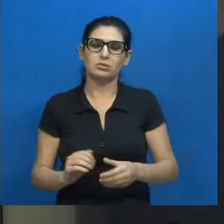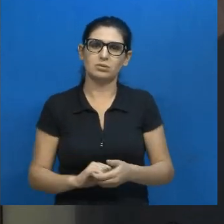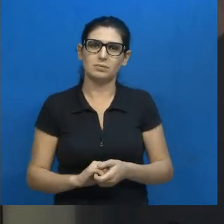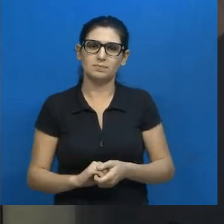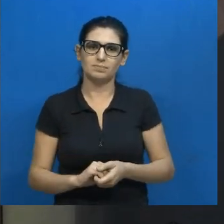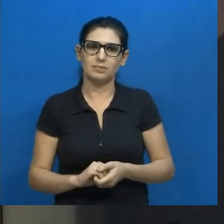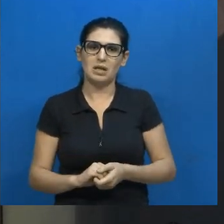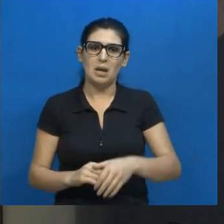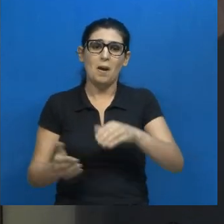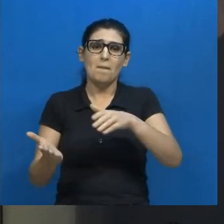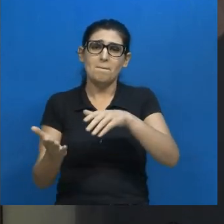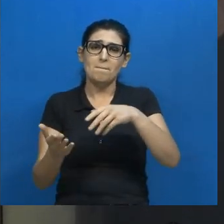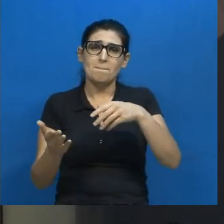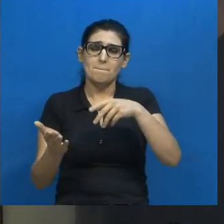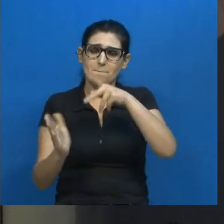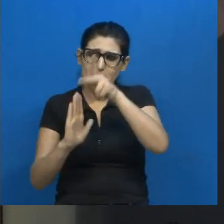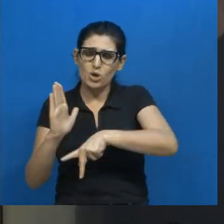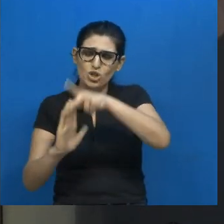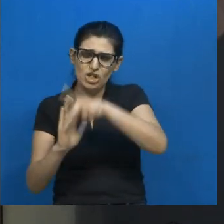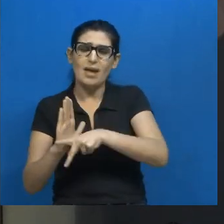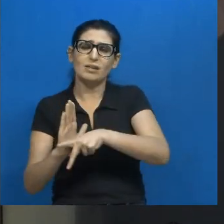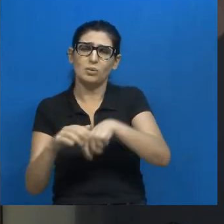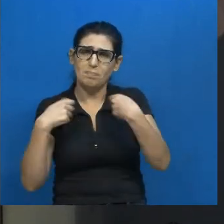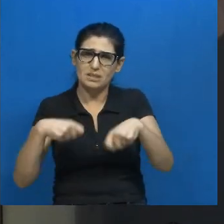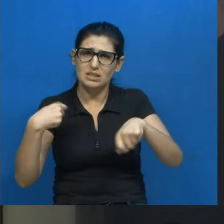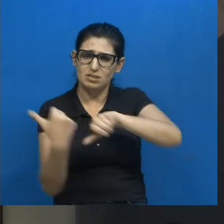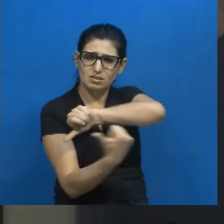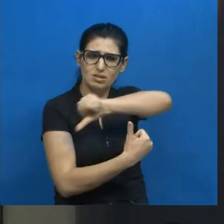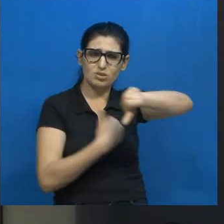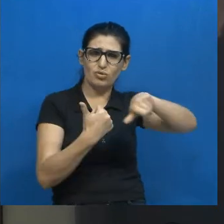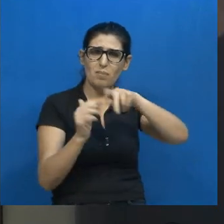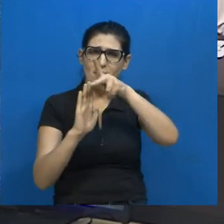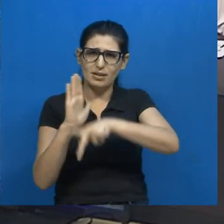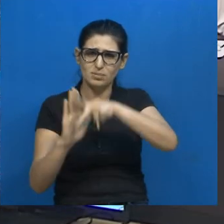mal estudado. Então eu acho que tem que ser muito revisto.